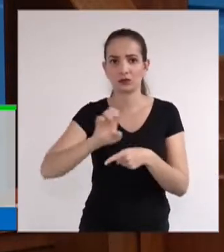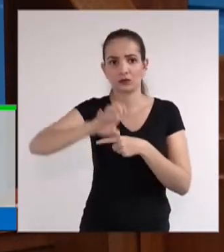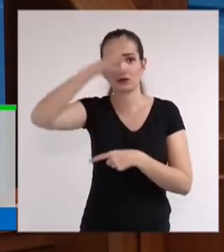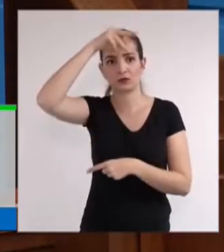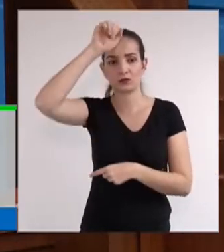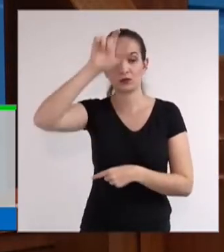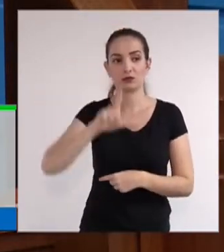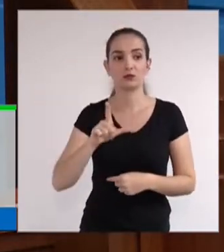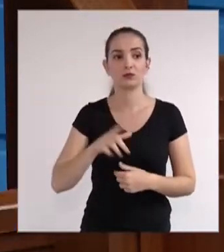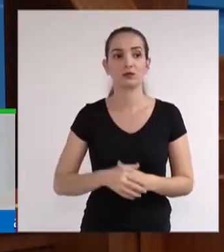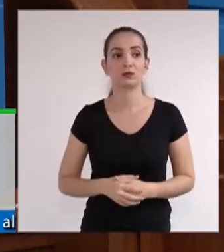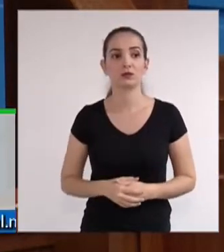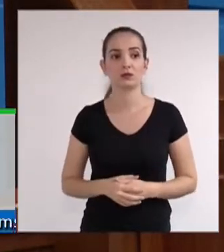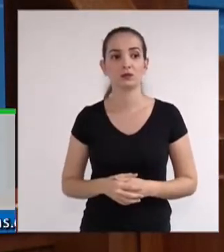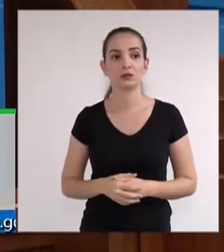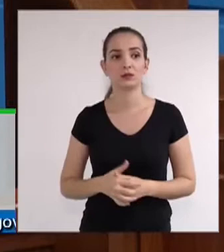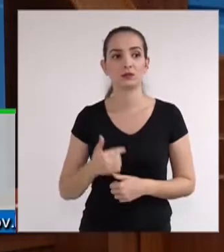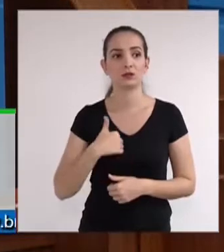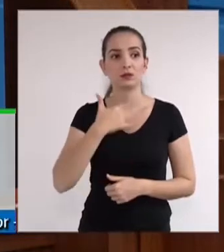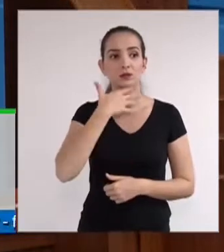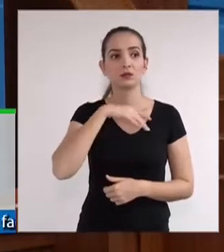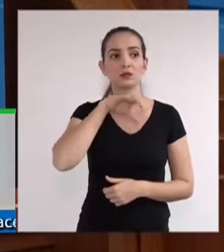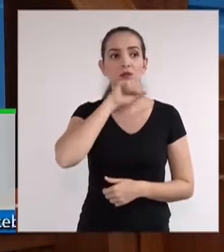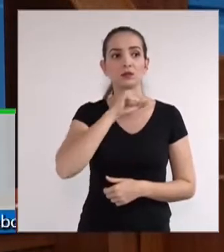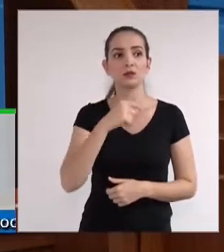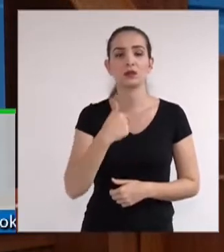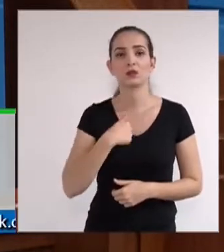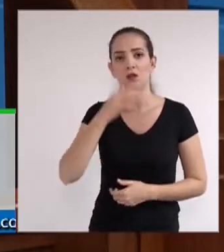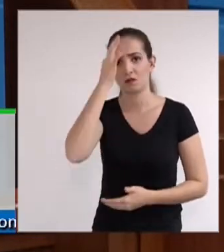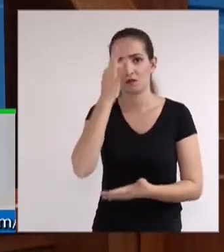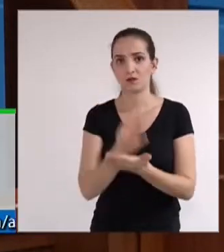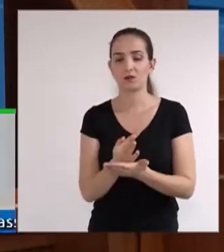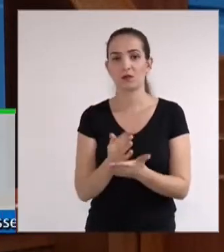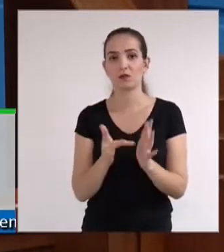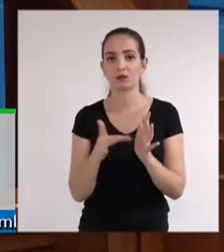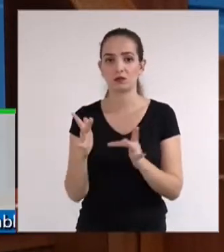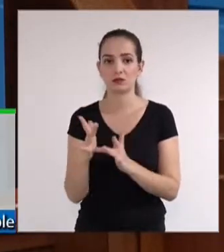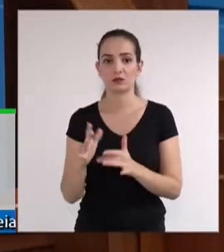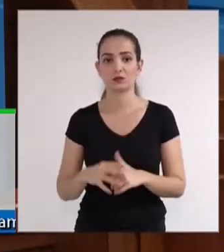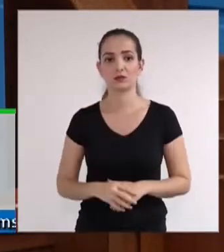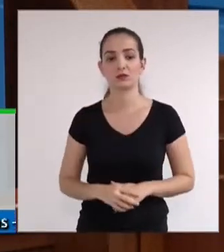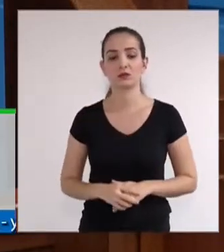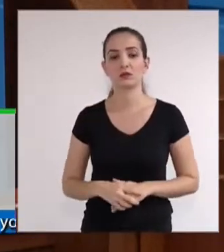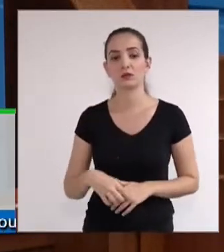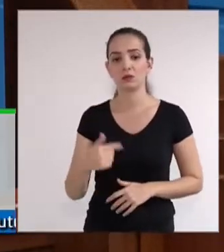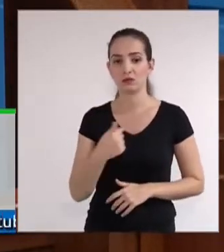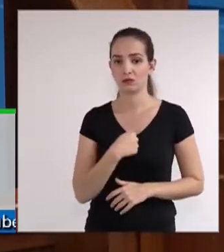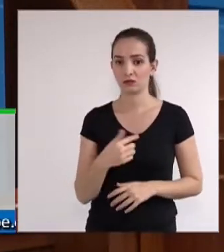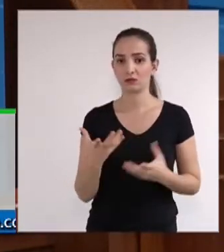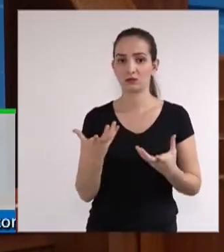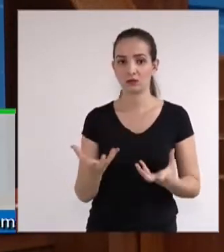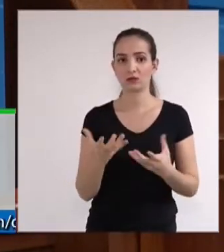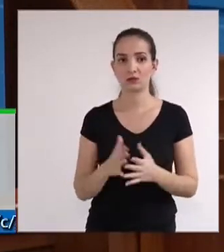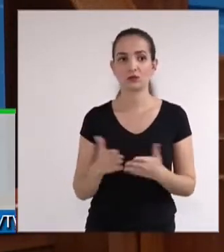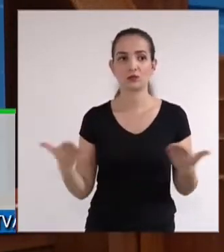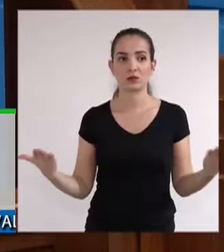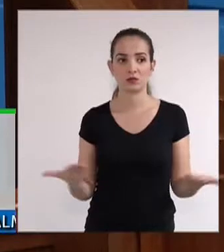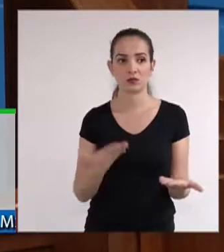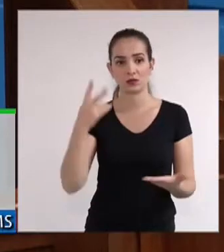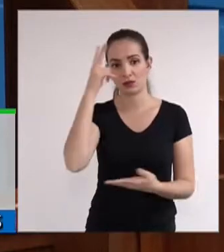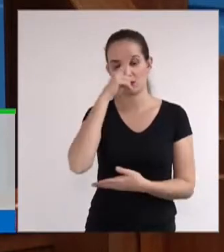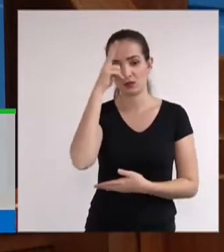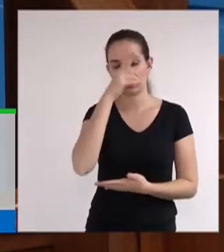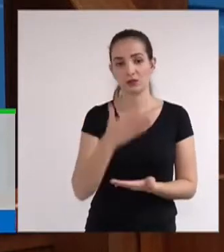Sul. Sou pai, sou cristão e quero lembrar aos